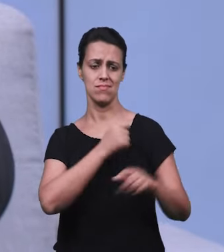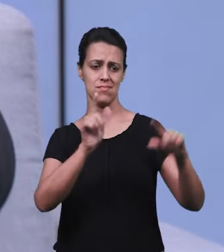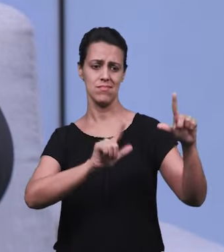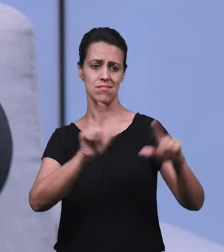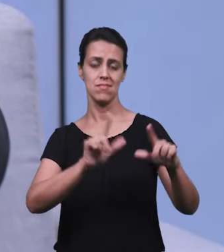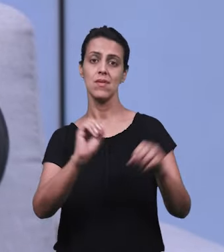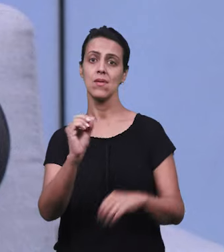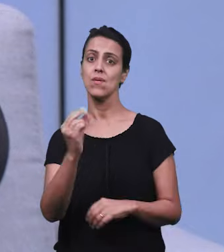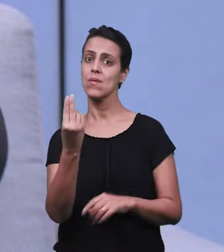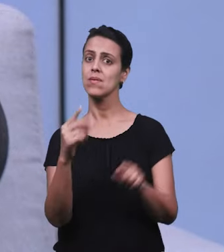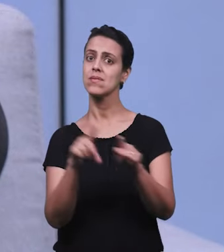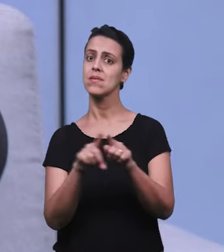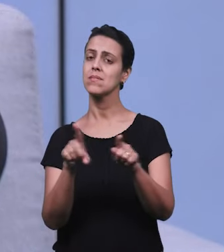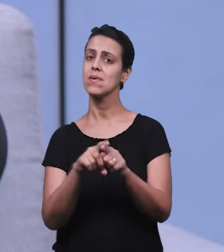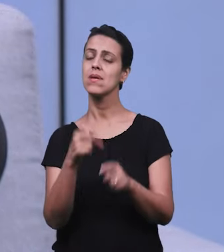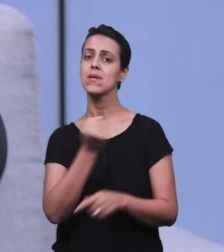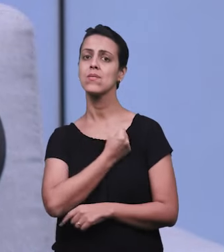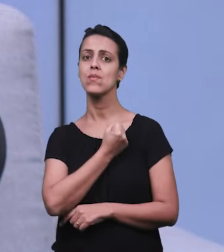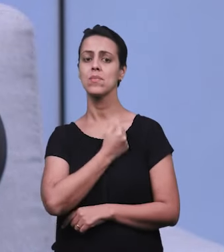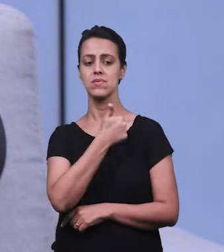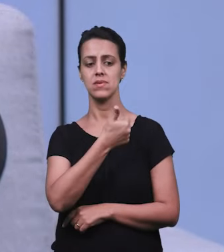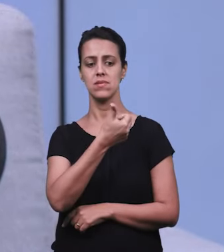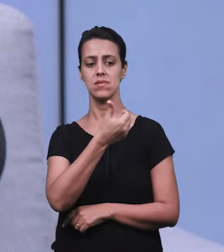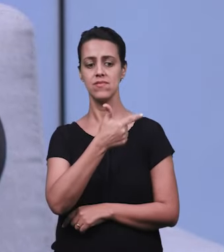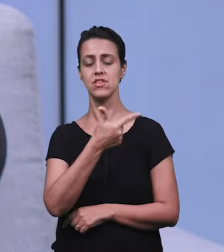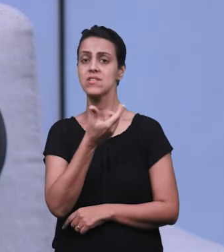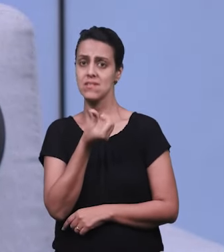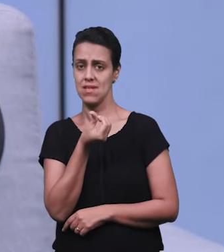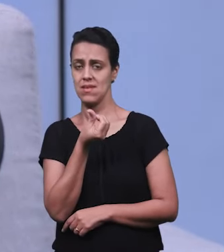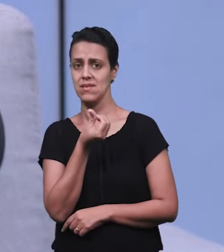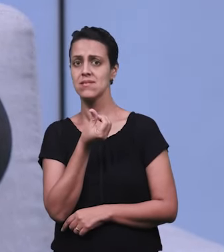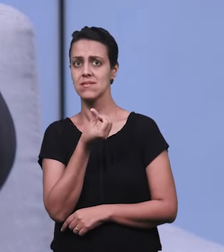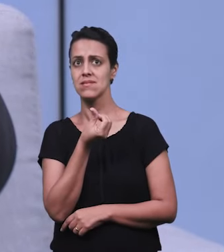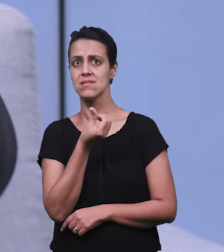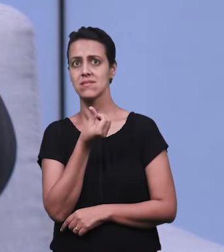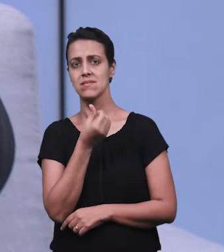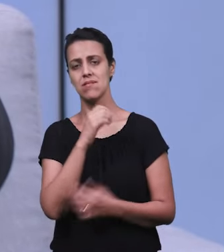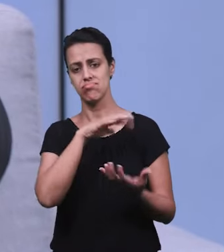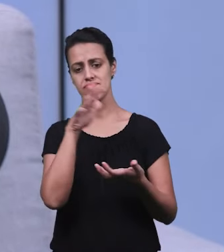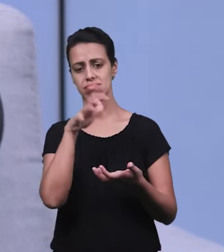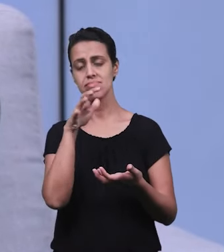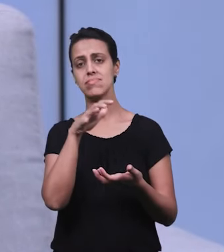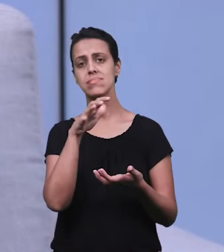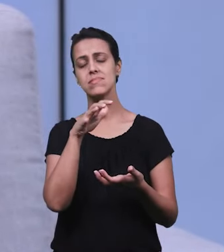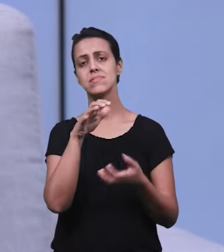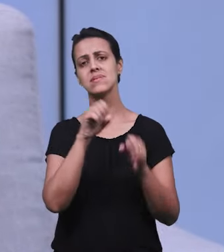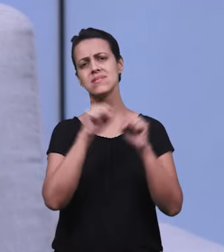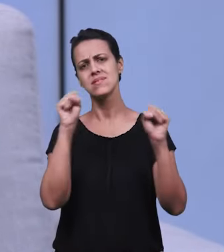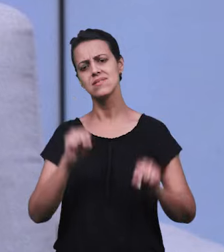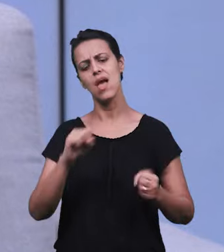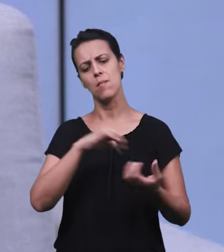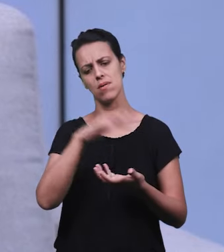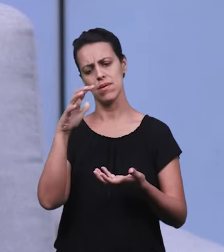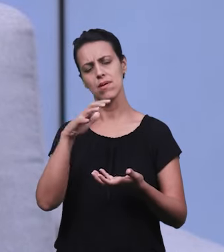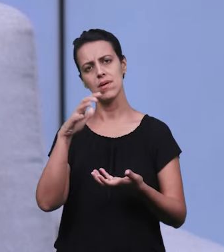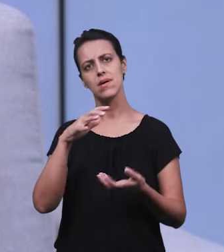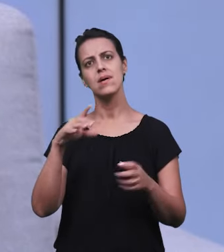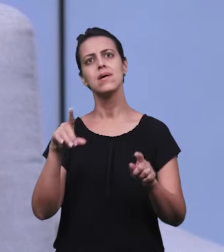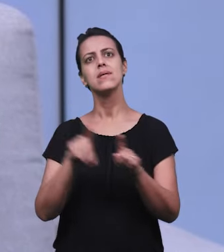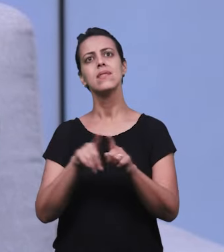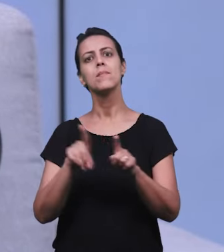também pode estar assistindo pelo canal 126 do Sistema RO da Embratel, que é aberto via satélite. Um sistema parecido, que também nós